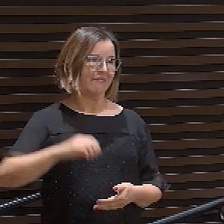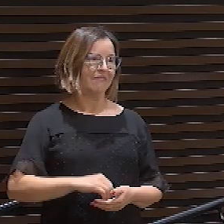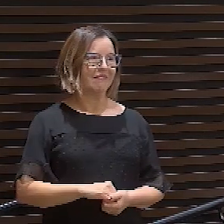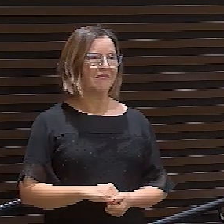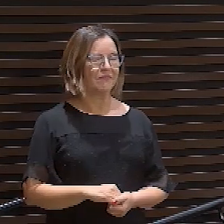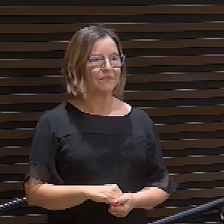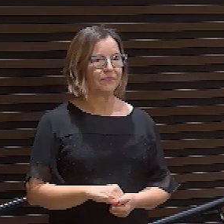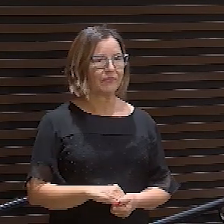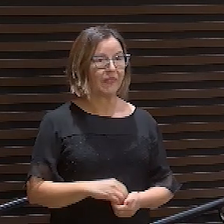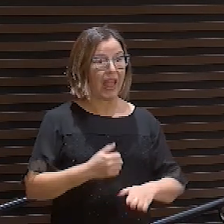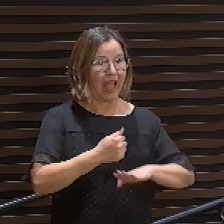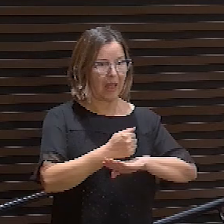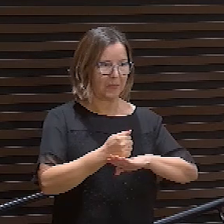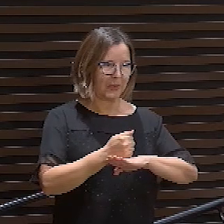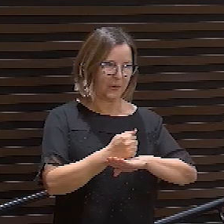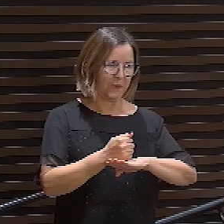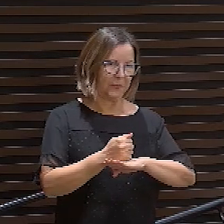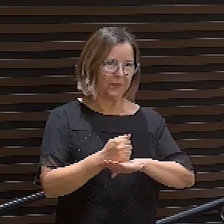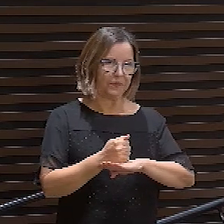Abraão